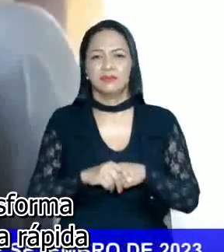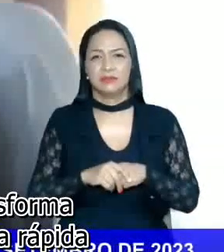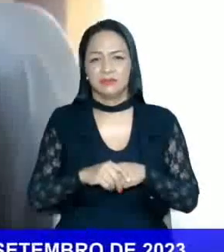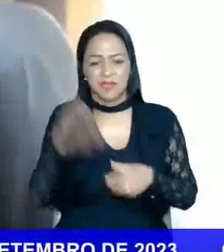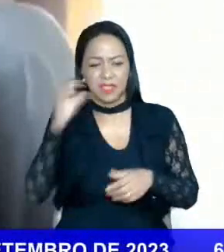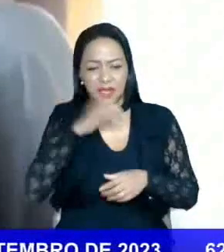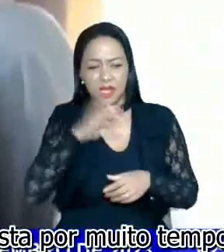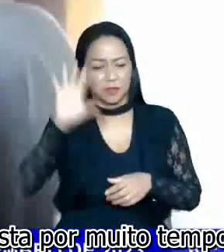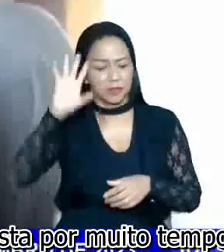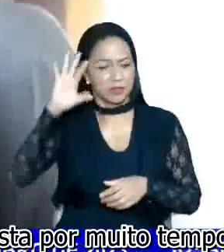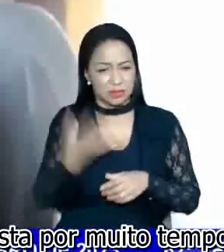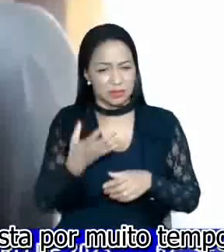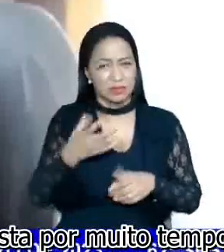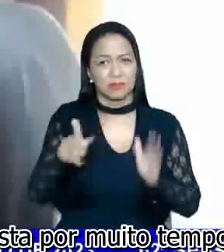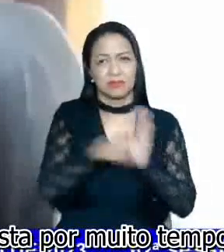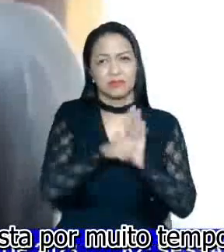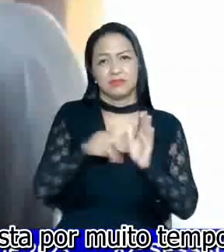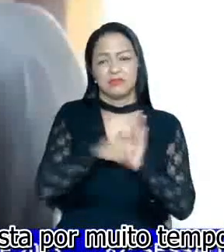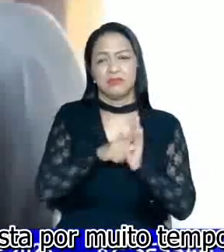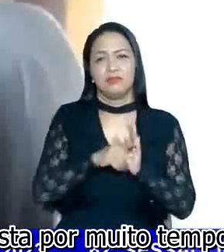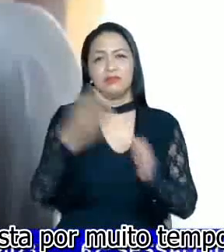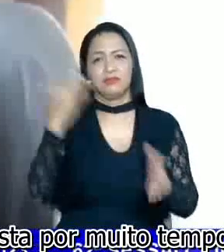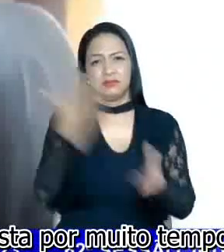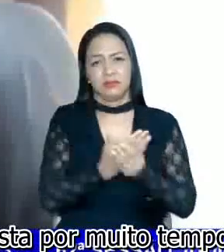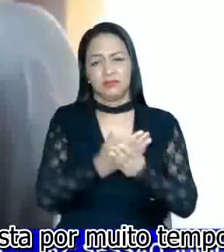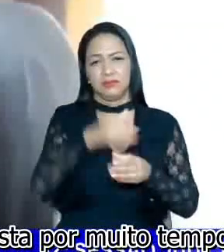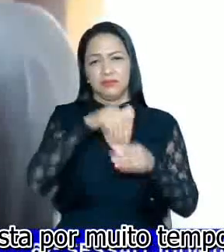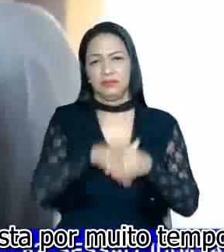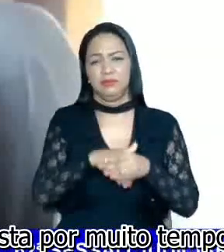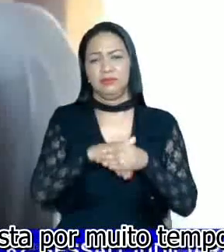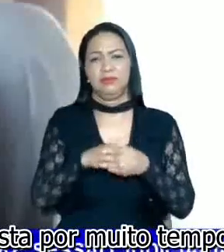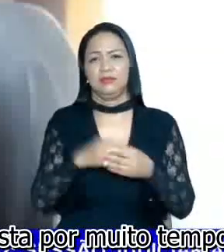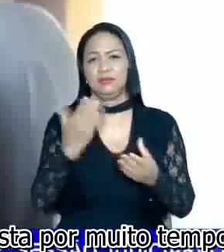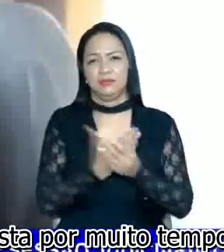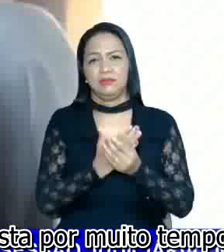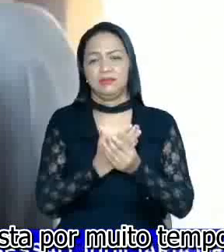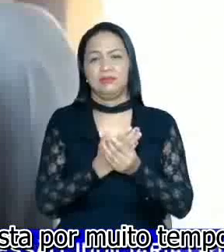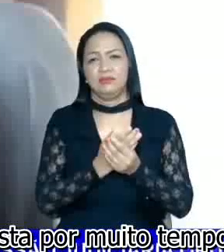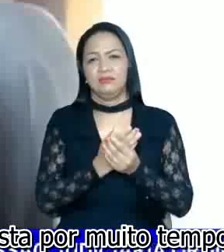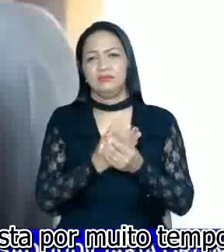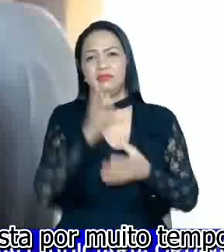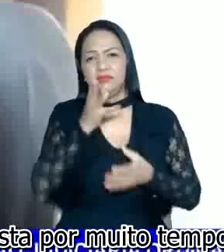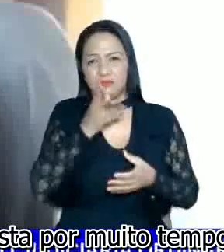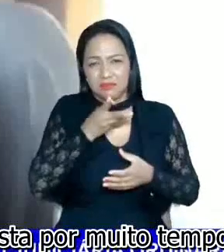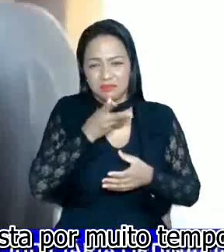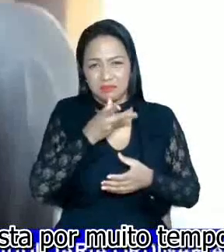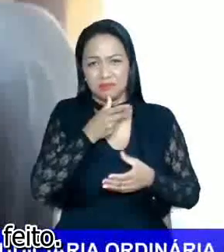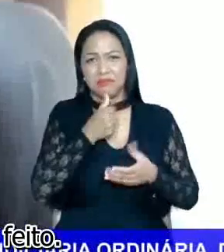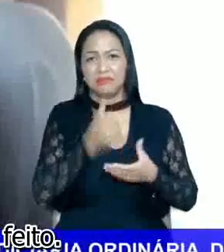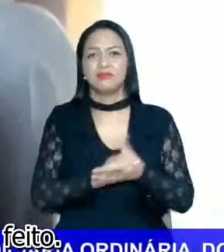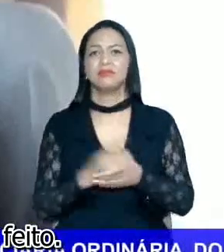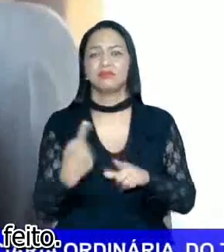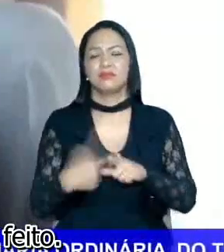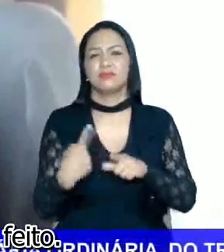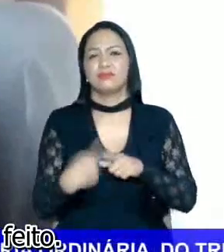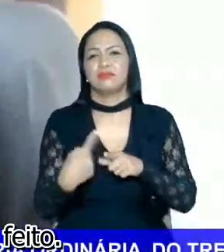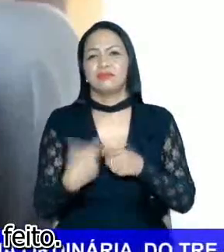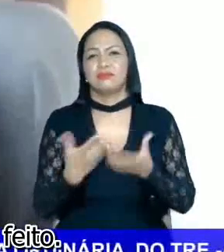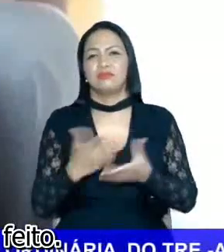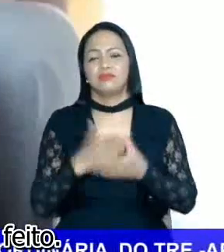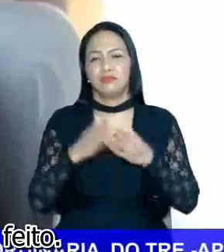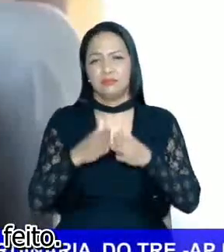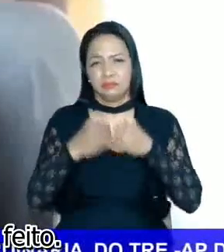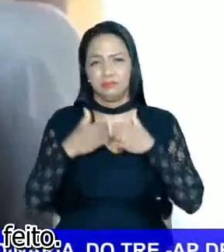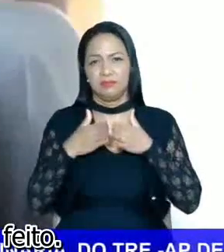dinâmica rápida, própria das dinâmicas do processo eleitoral, e um processo desse se arrasta por muito tempo por conta dessas